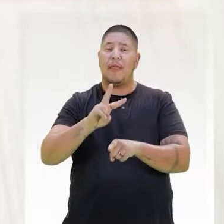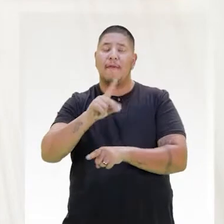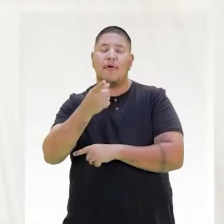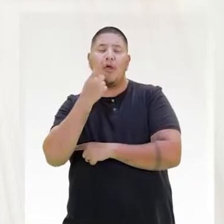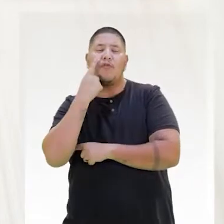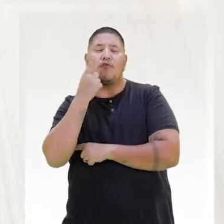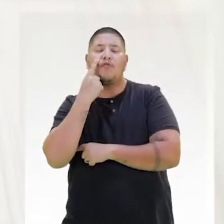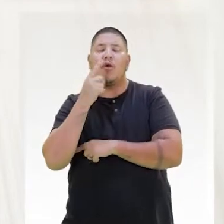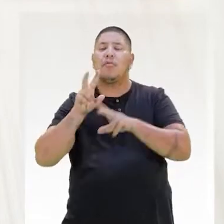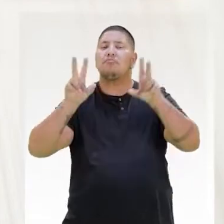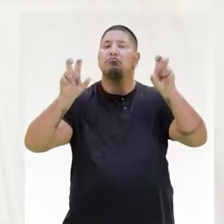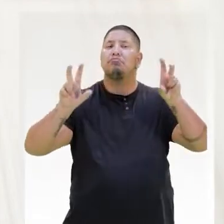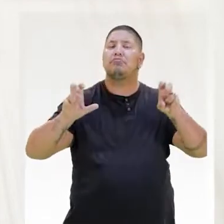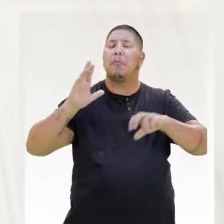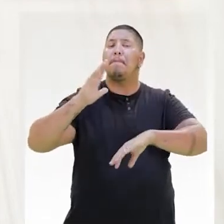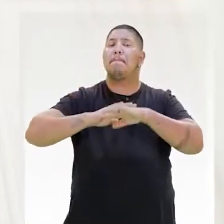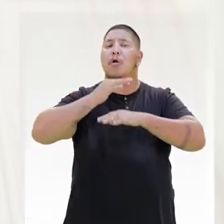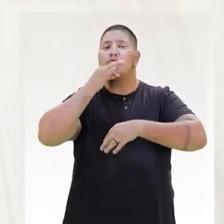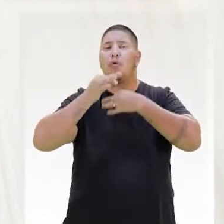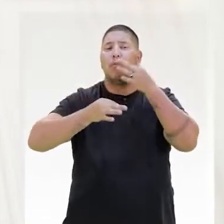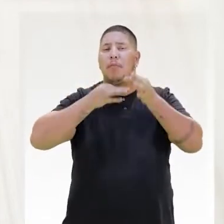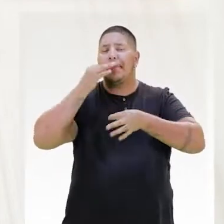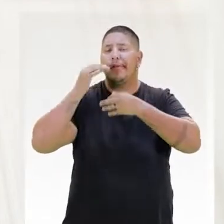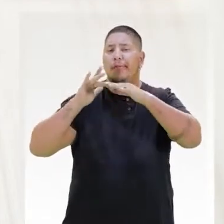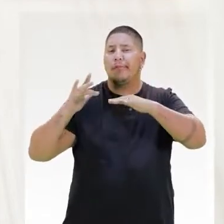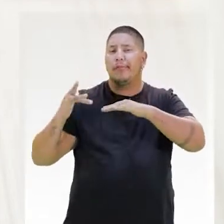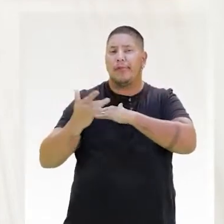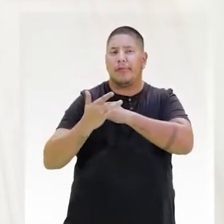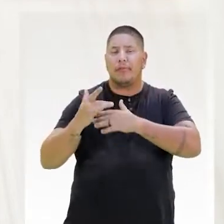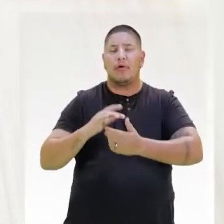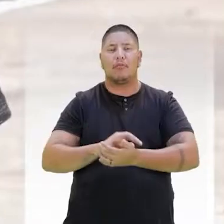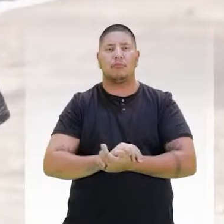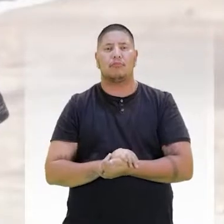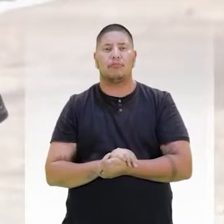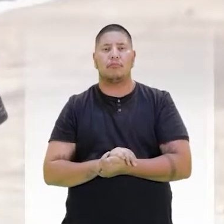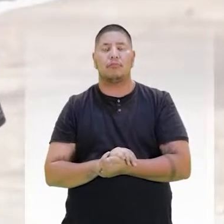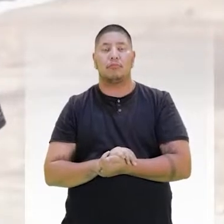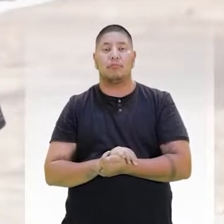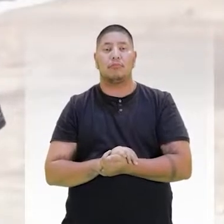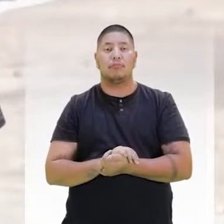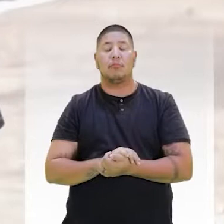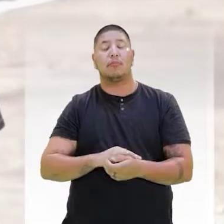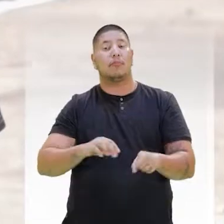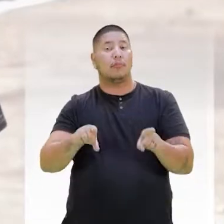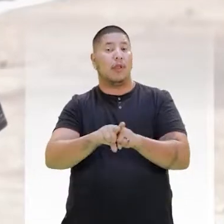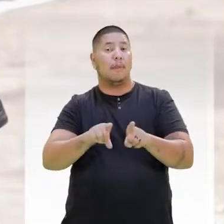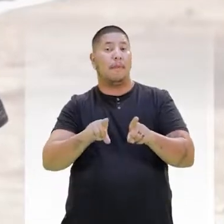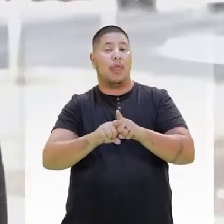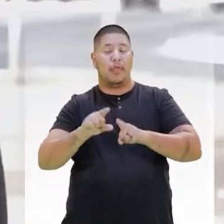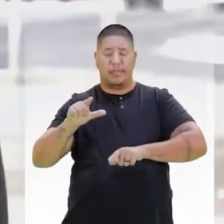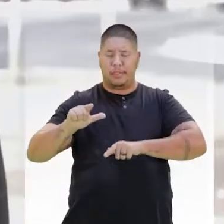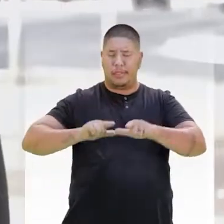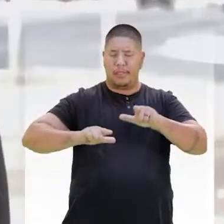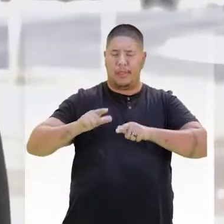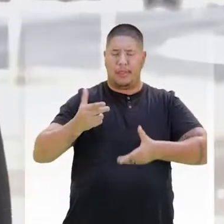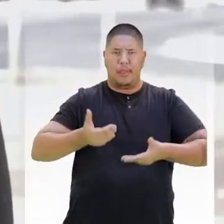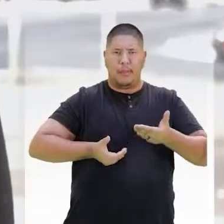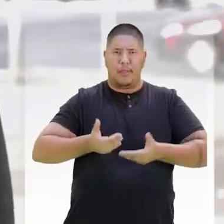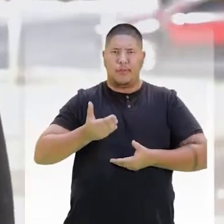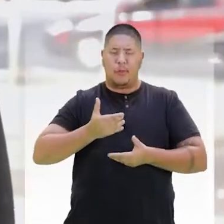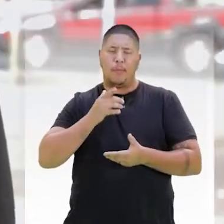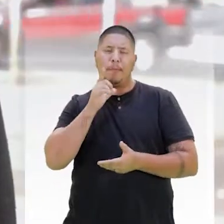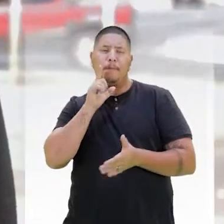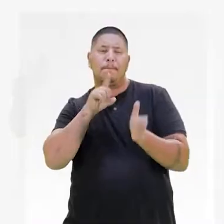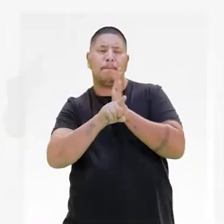dos assuntos mais comentados nas redes sociais do MPT. E mais, trabalhadores tiram suas dúvidas no quadro